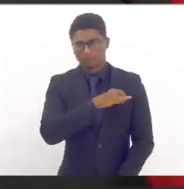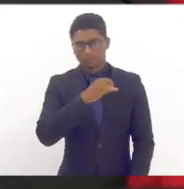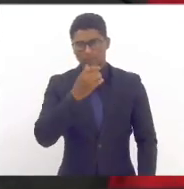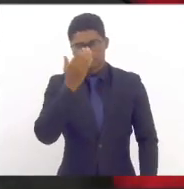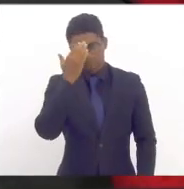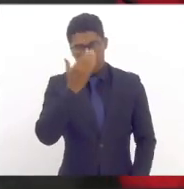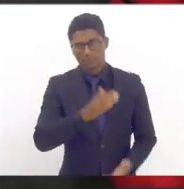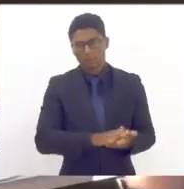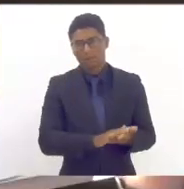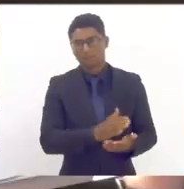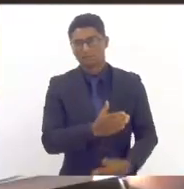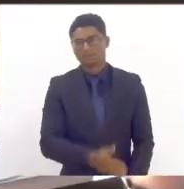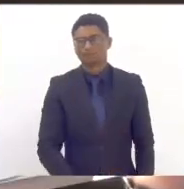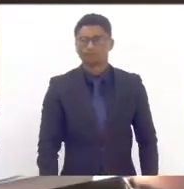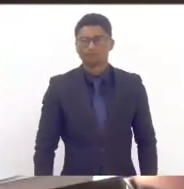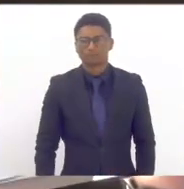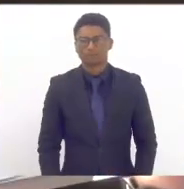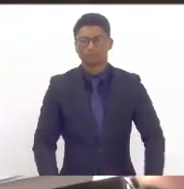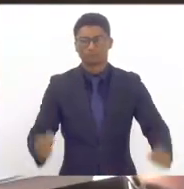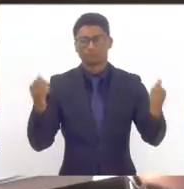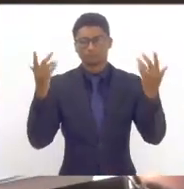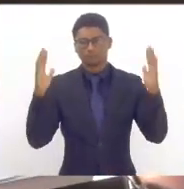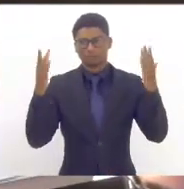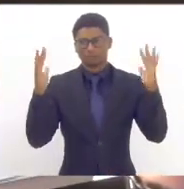Parabéns, Pedro.